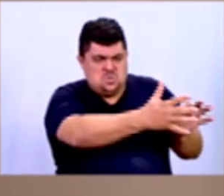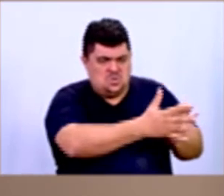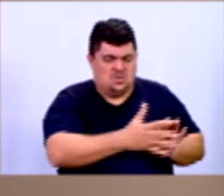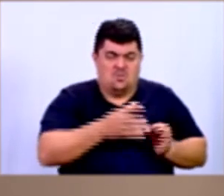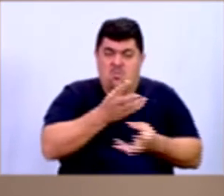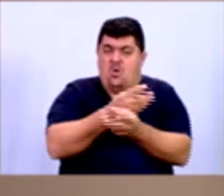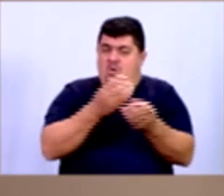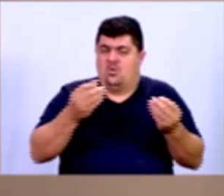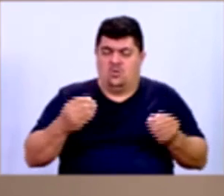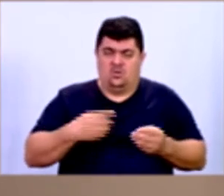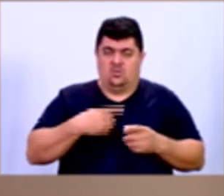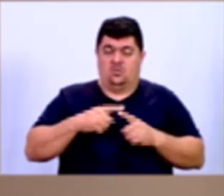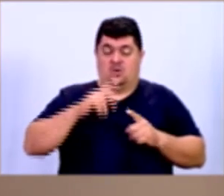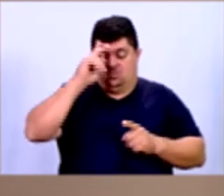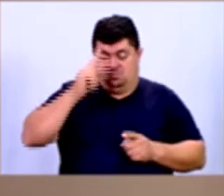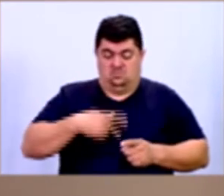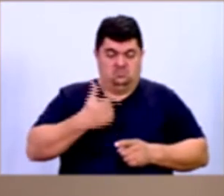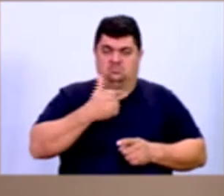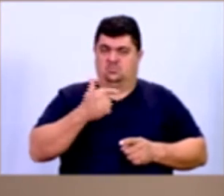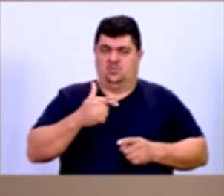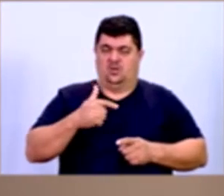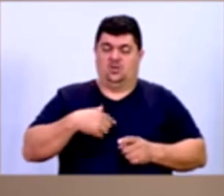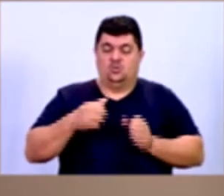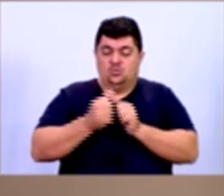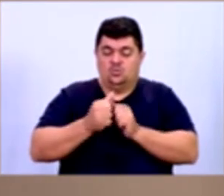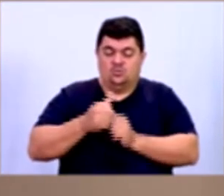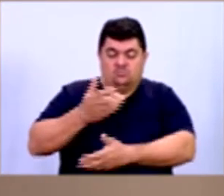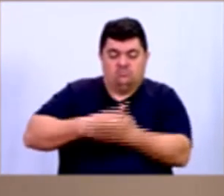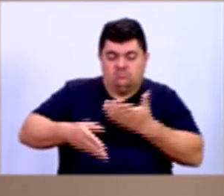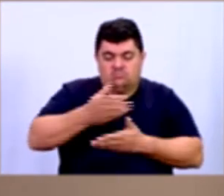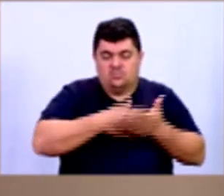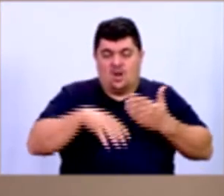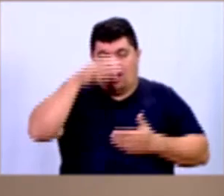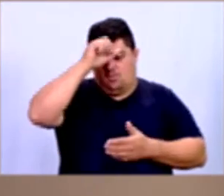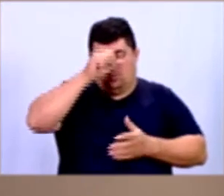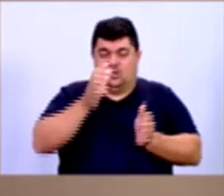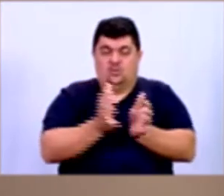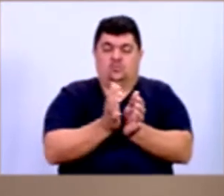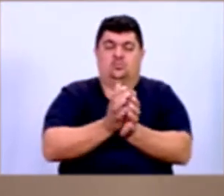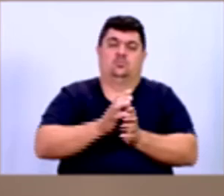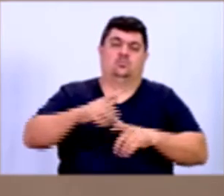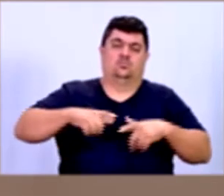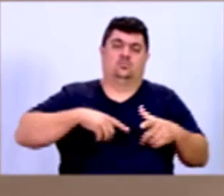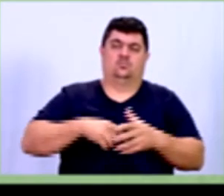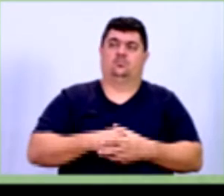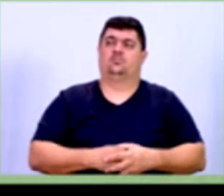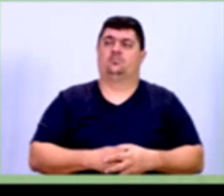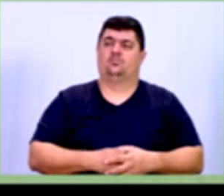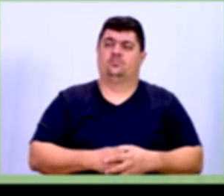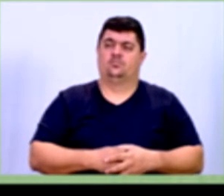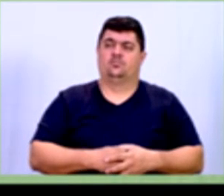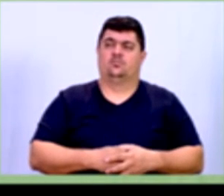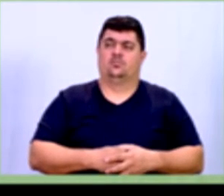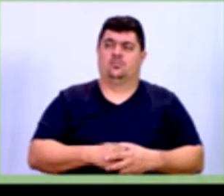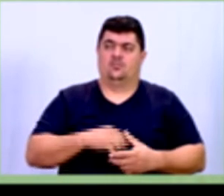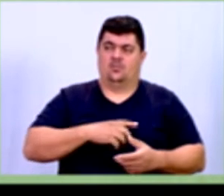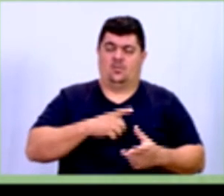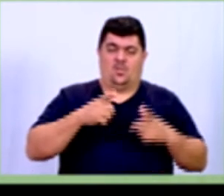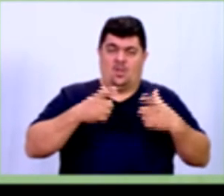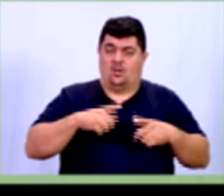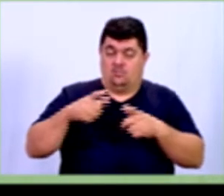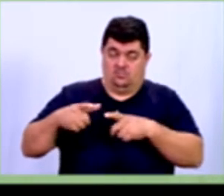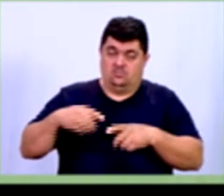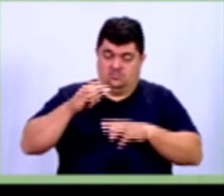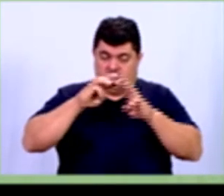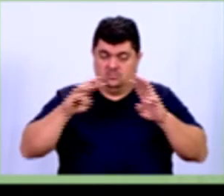assim individualizados no aprendizado e o jogo vem facilitar essa interação. Nós temos aqui alguns links que podem ajudar